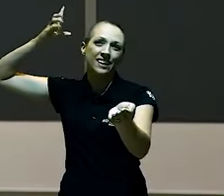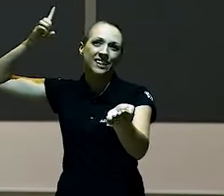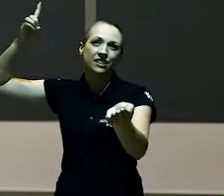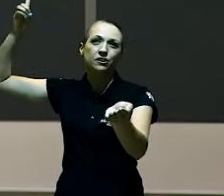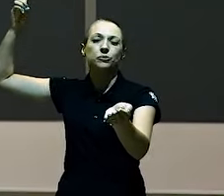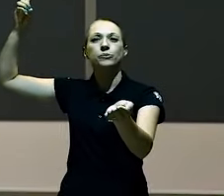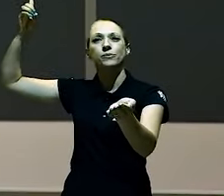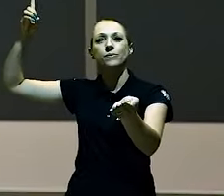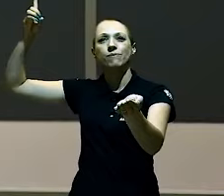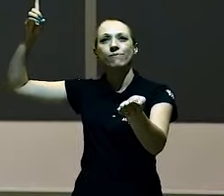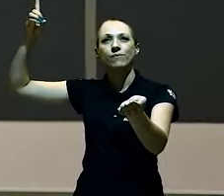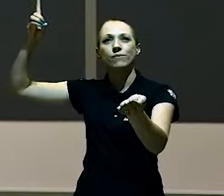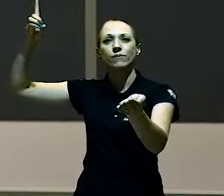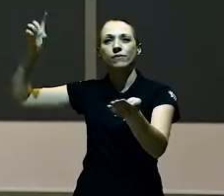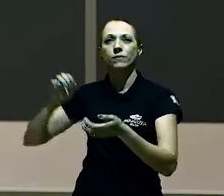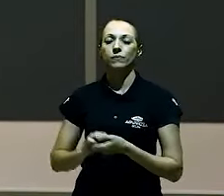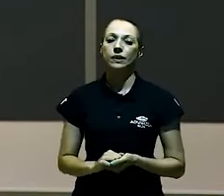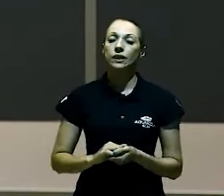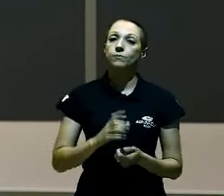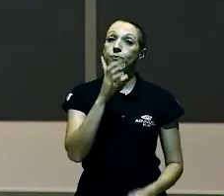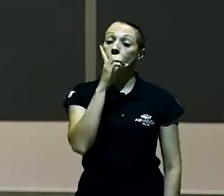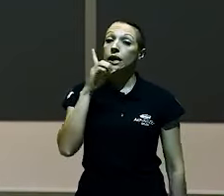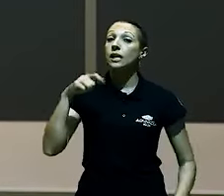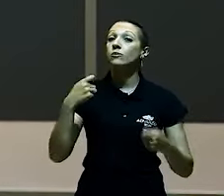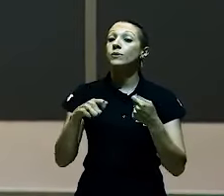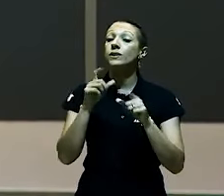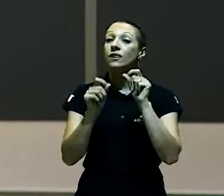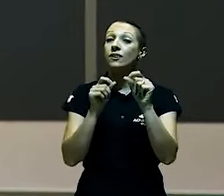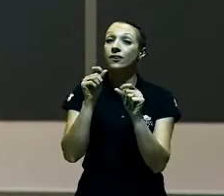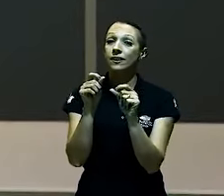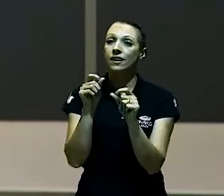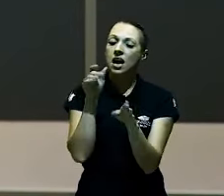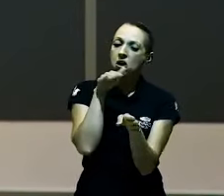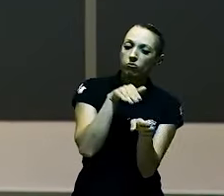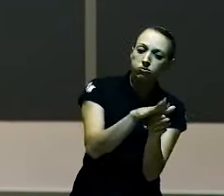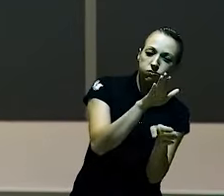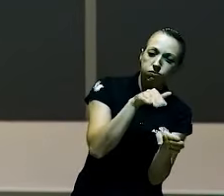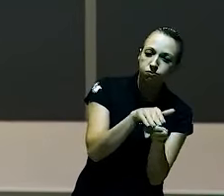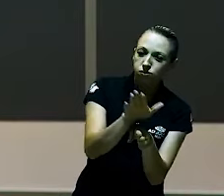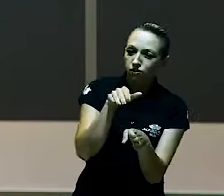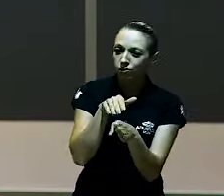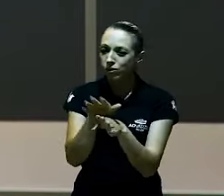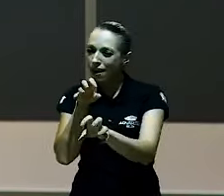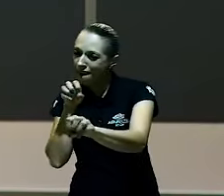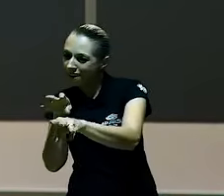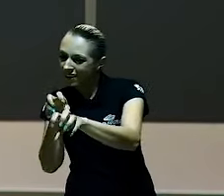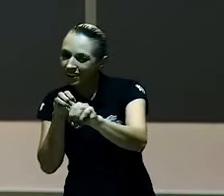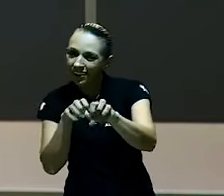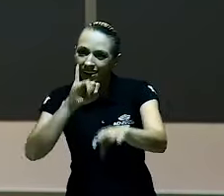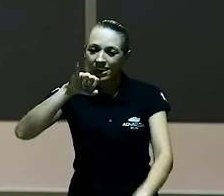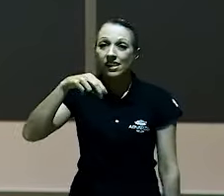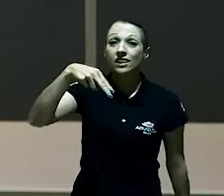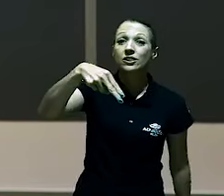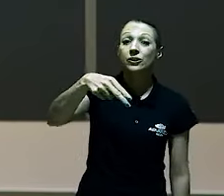simples. Deus precisava tratar em Jonas a sua indiferença. Deus não poderia deixar que um profeta